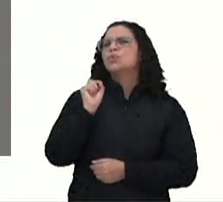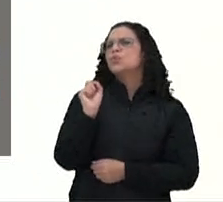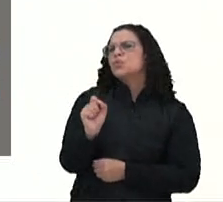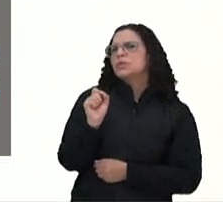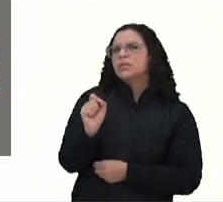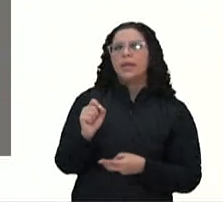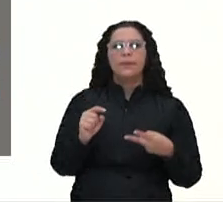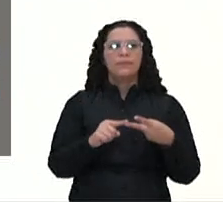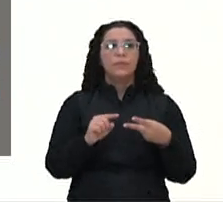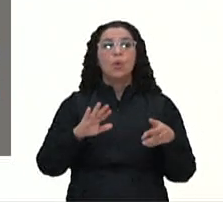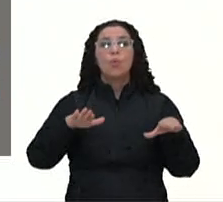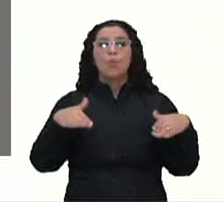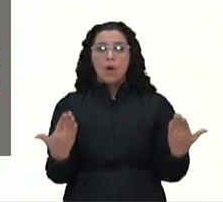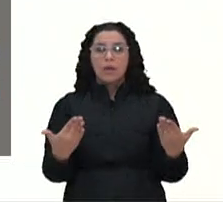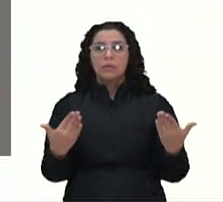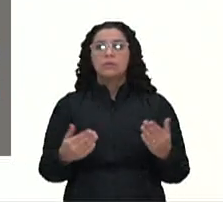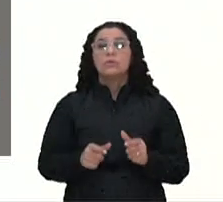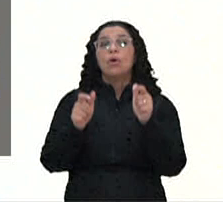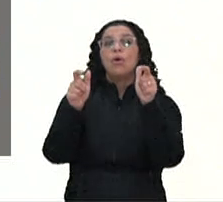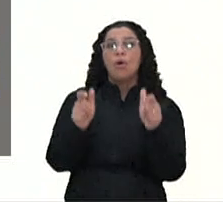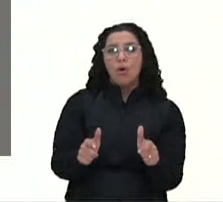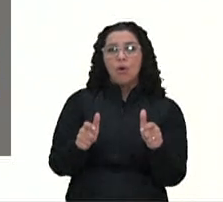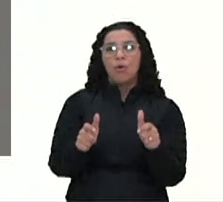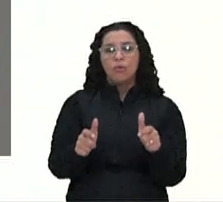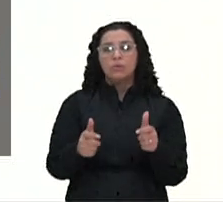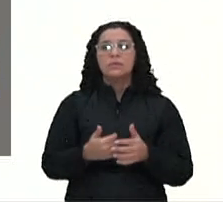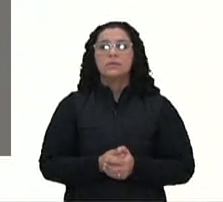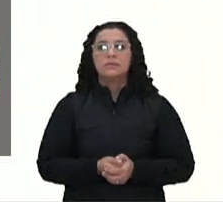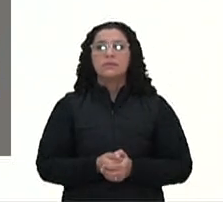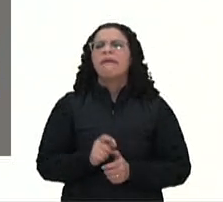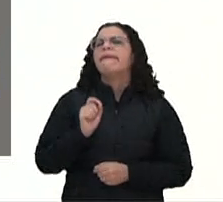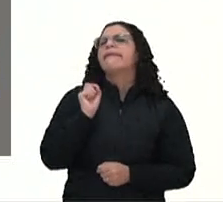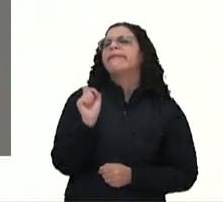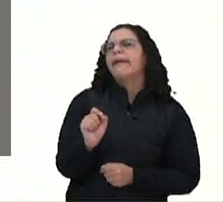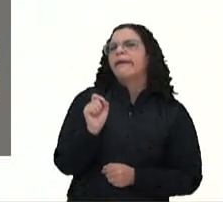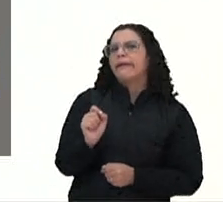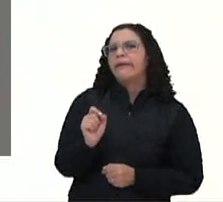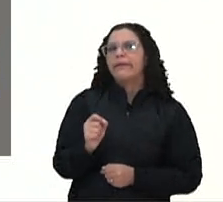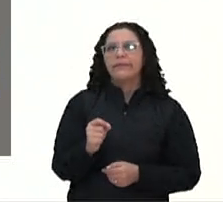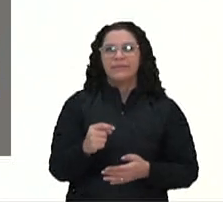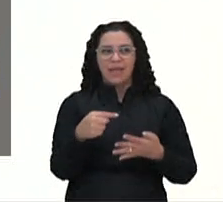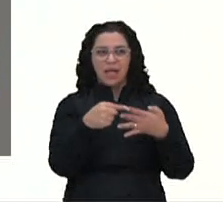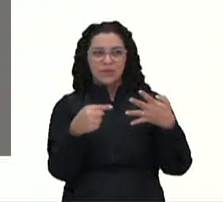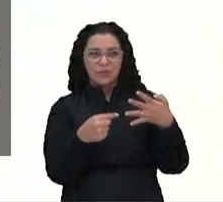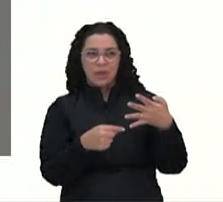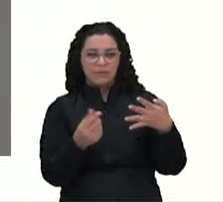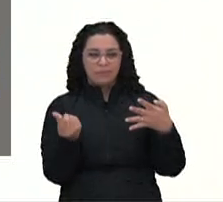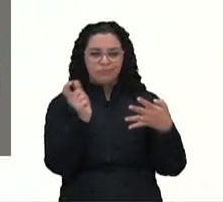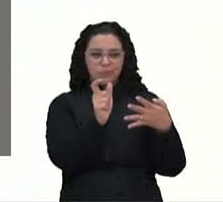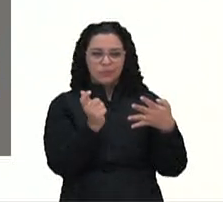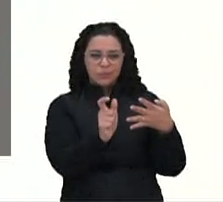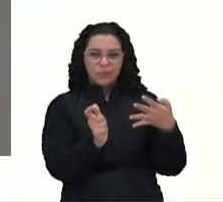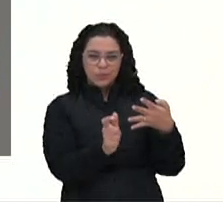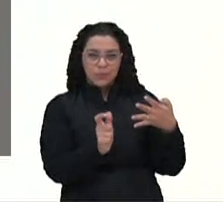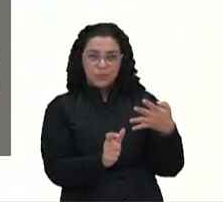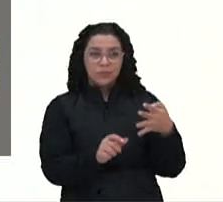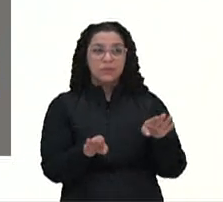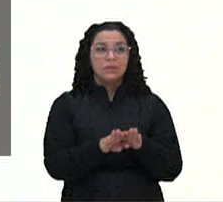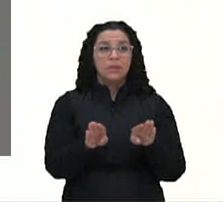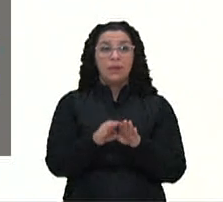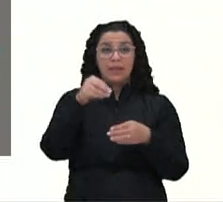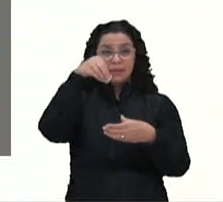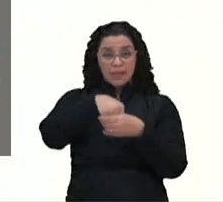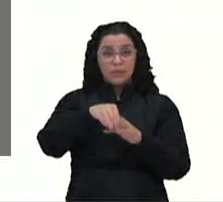que, when, quando, where, onde, who, quem. Que são as principais informações. E do corpo do